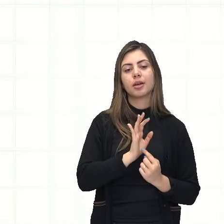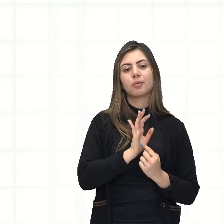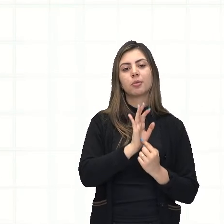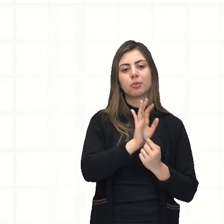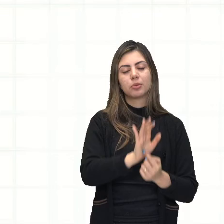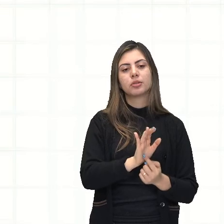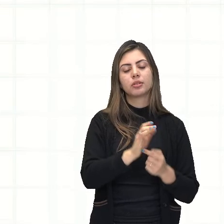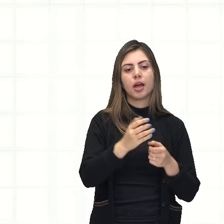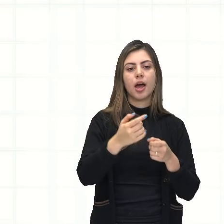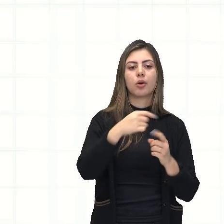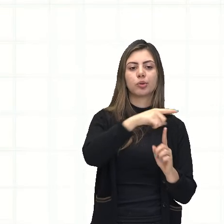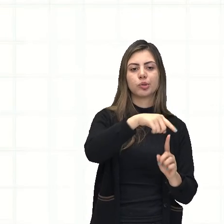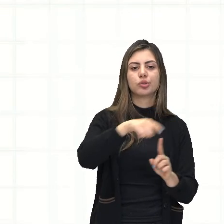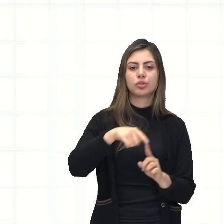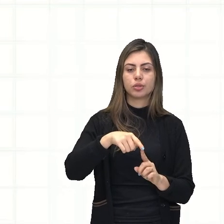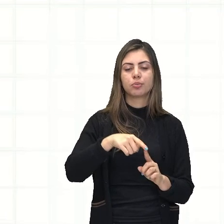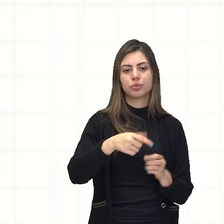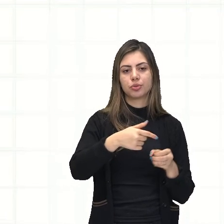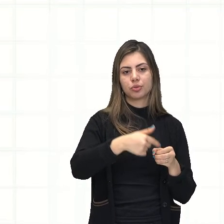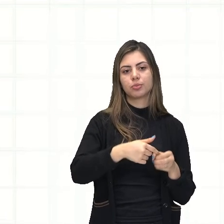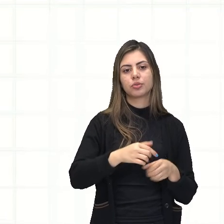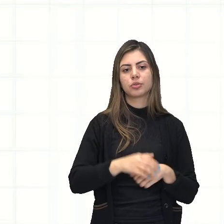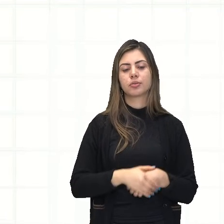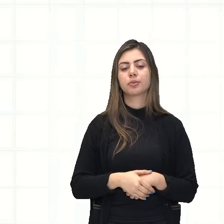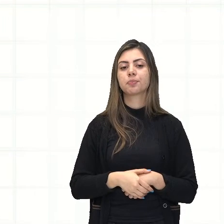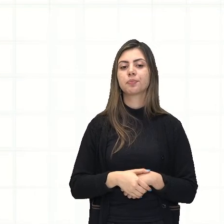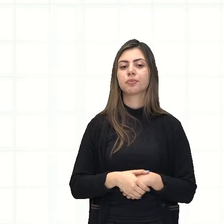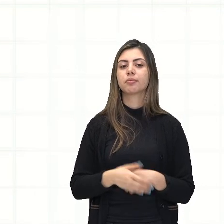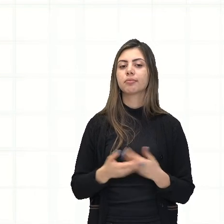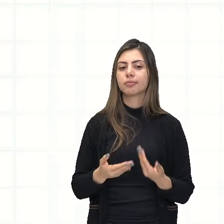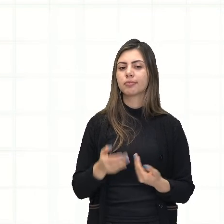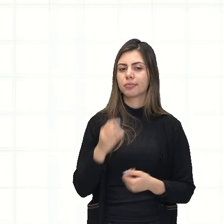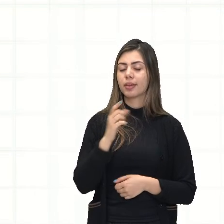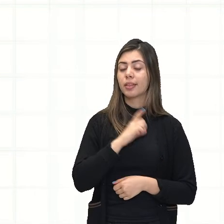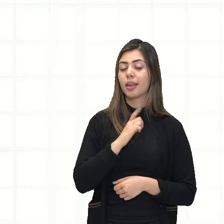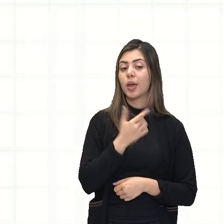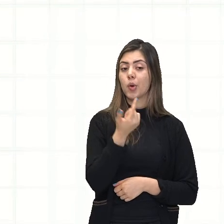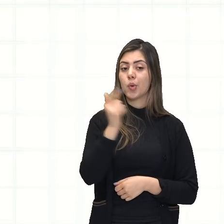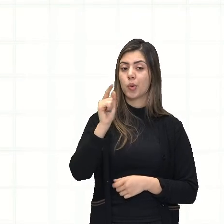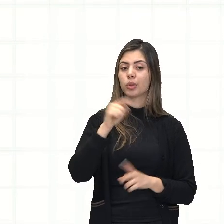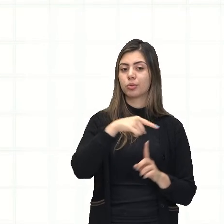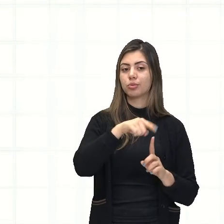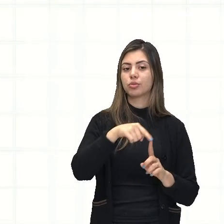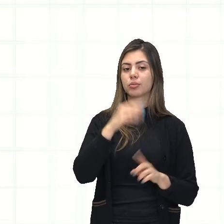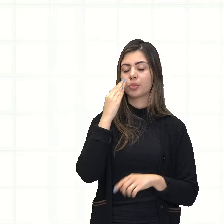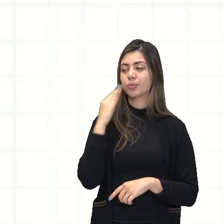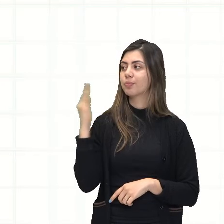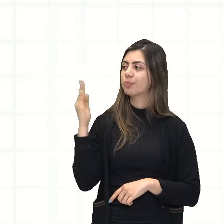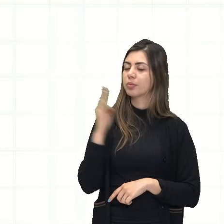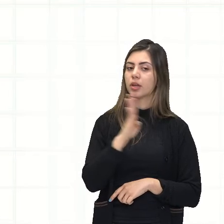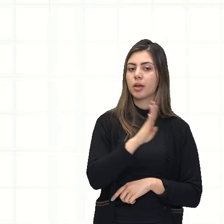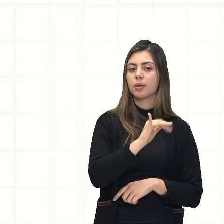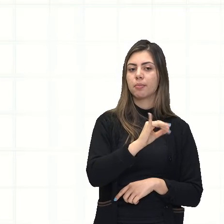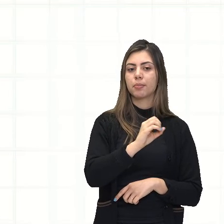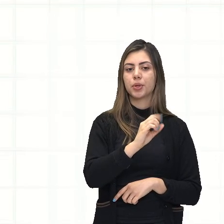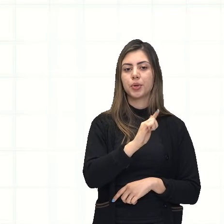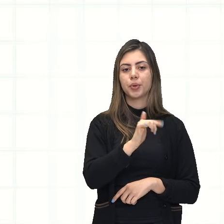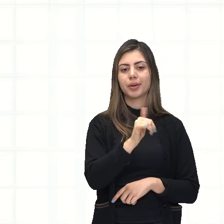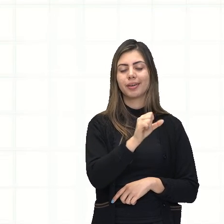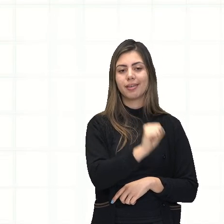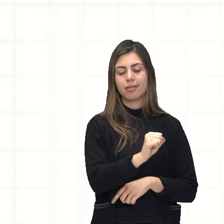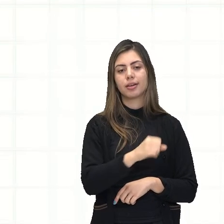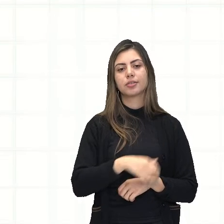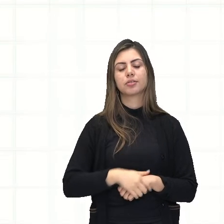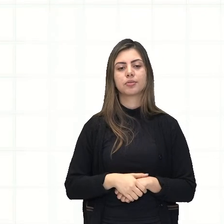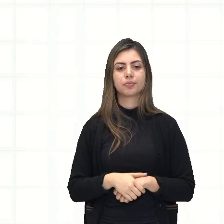Nós também podemos citar como exemplo também o biogás, certo? Como